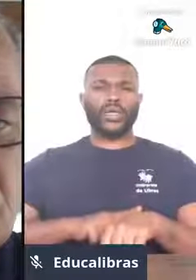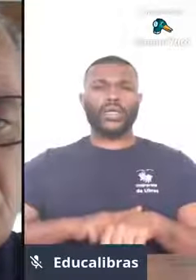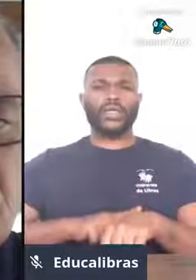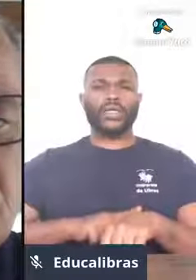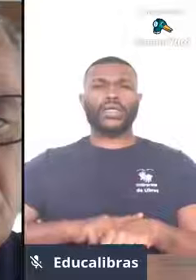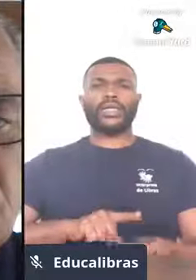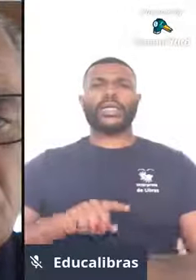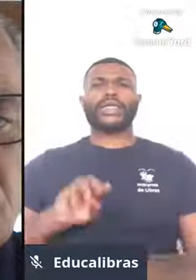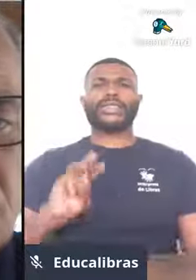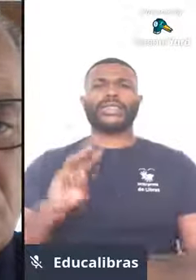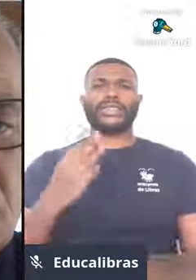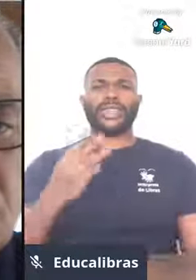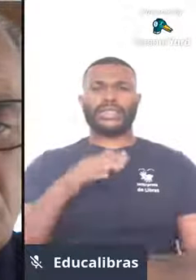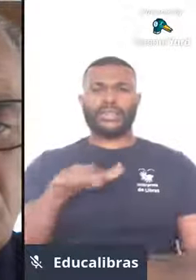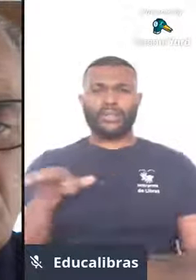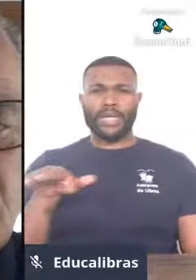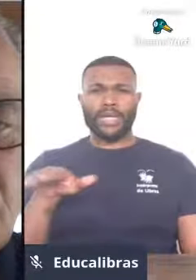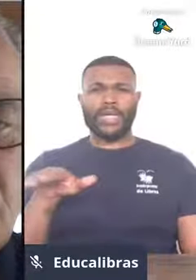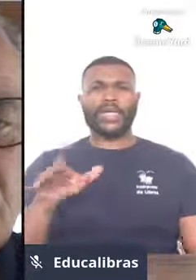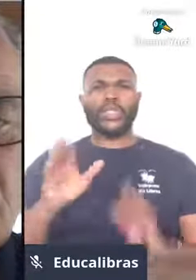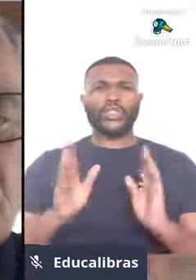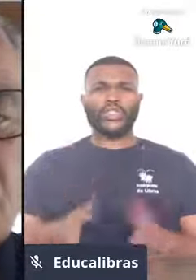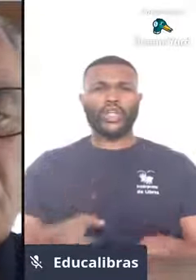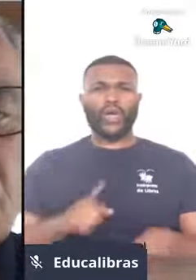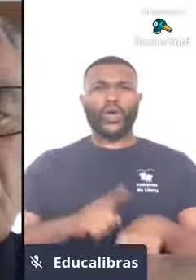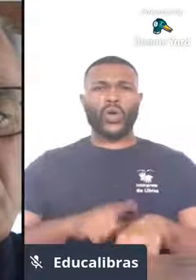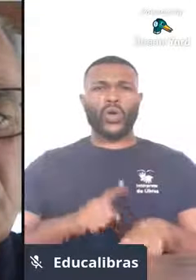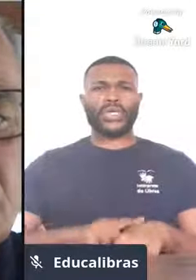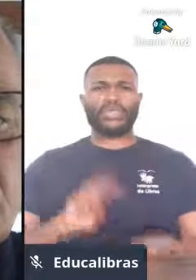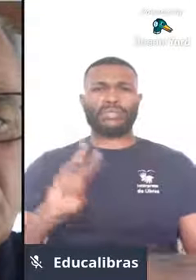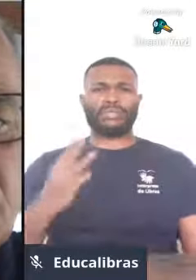15h30, no meu relógio aqui são 15h26.